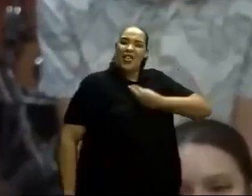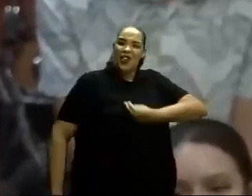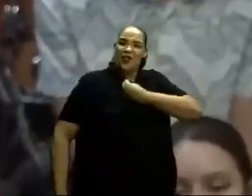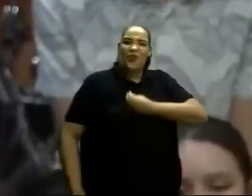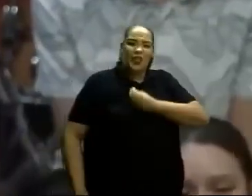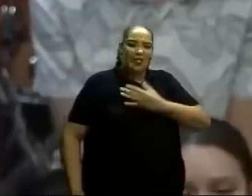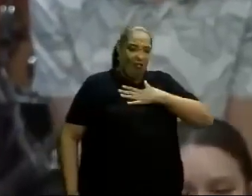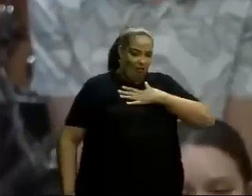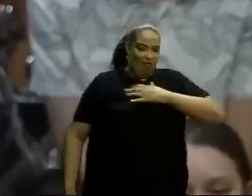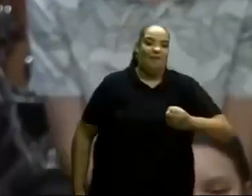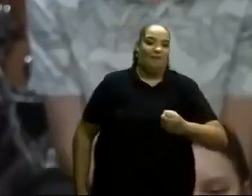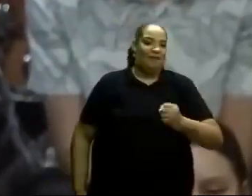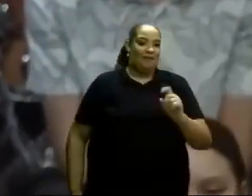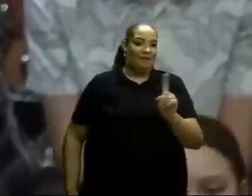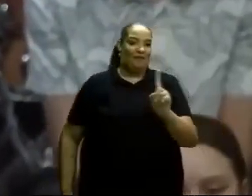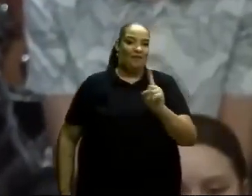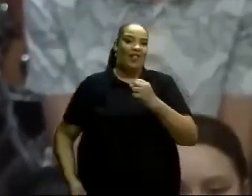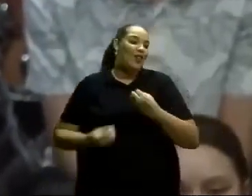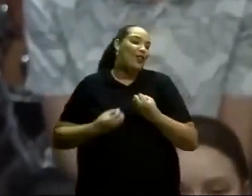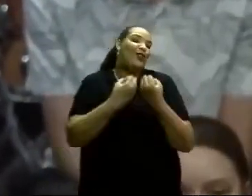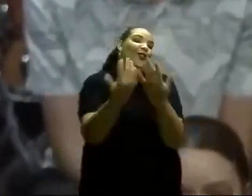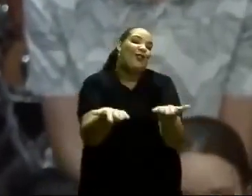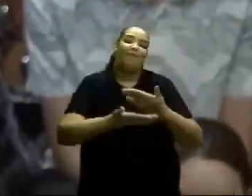ninguém toma. Eu dou.